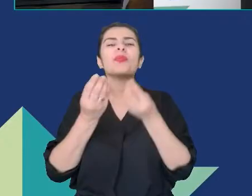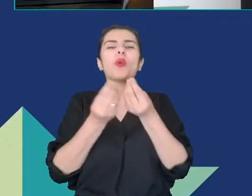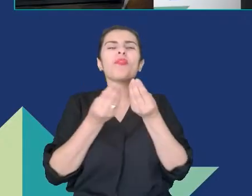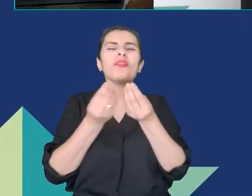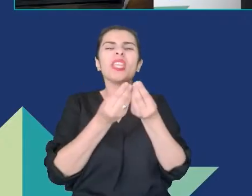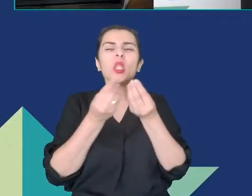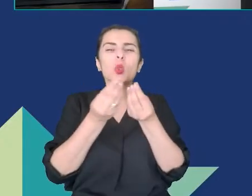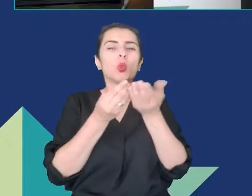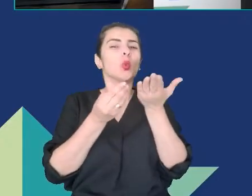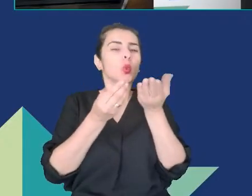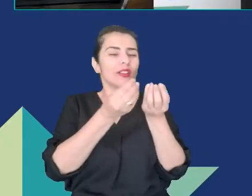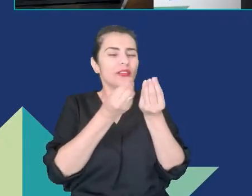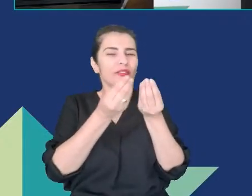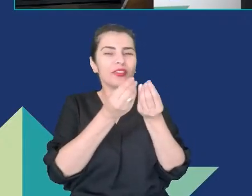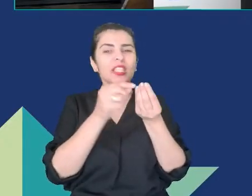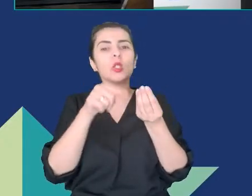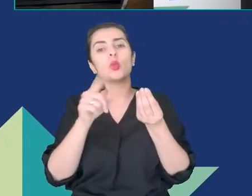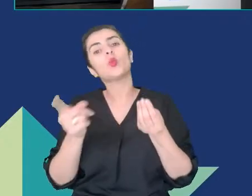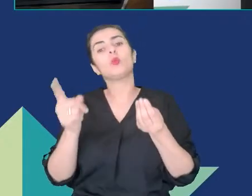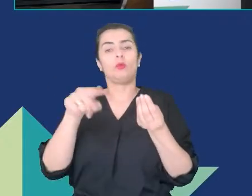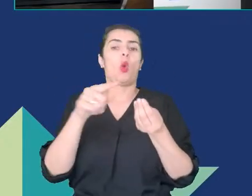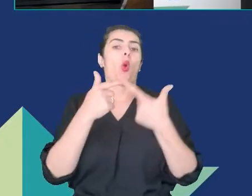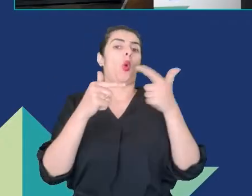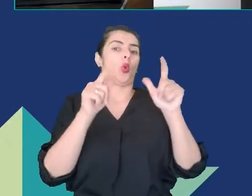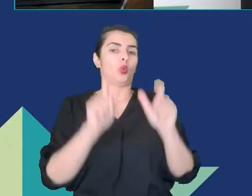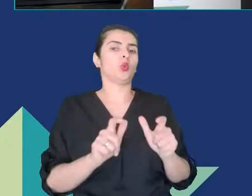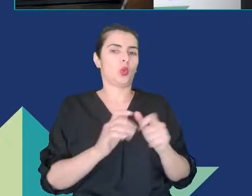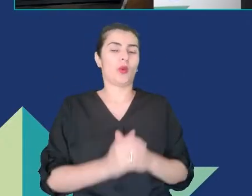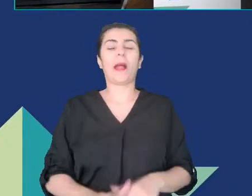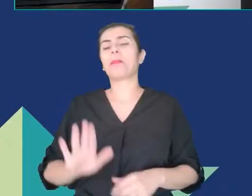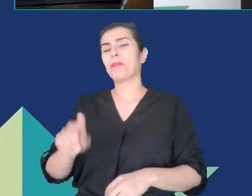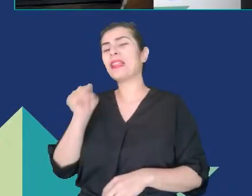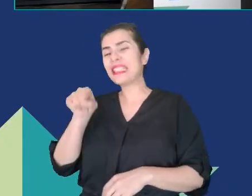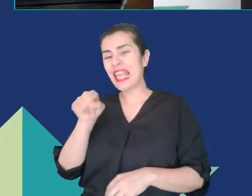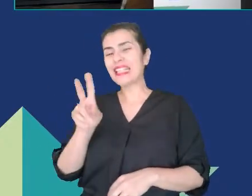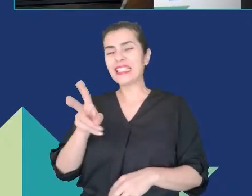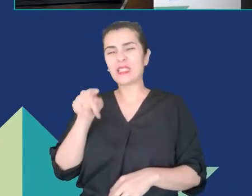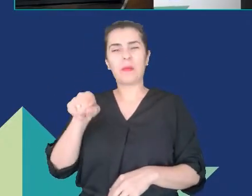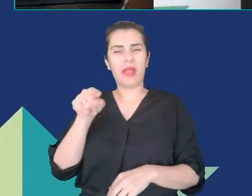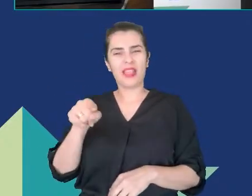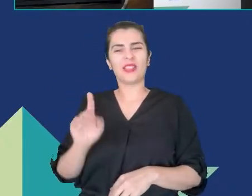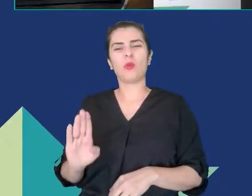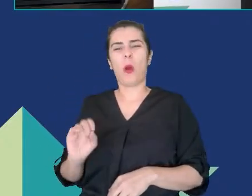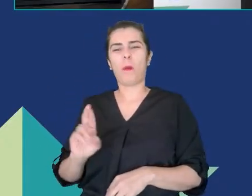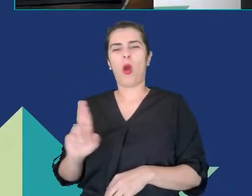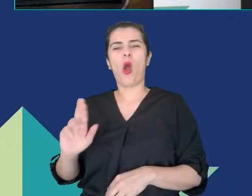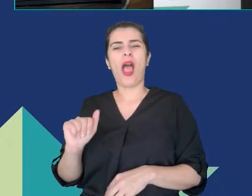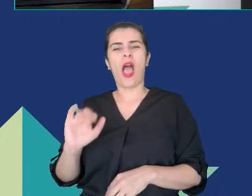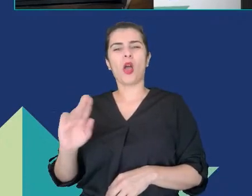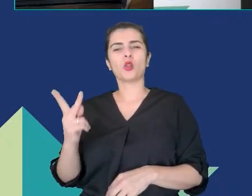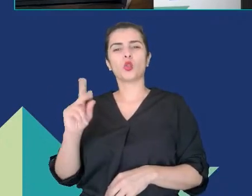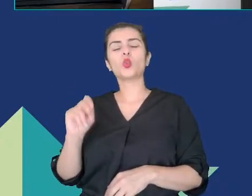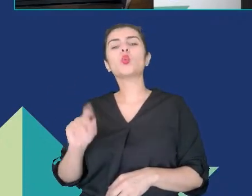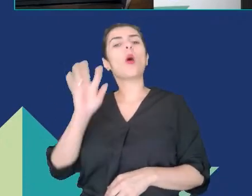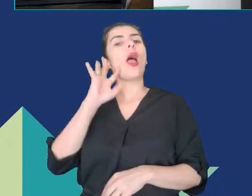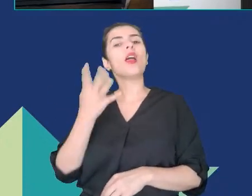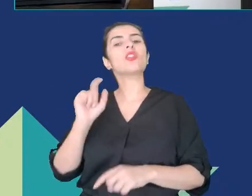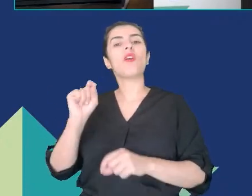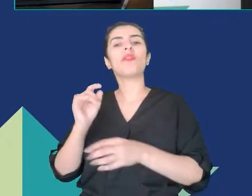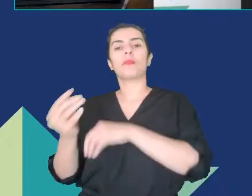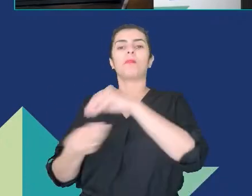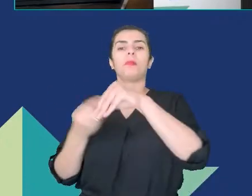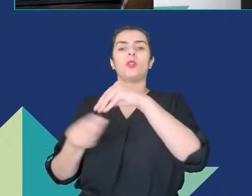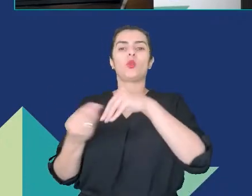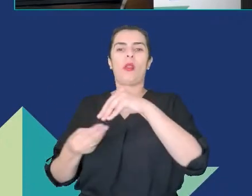uma estrutura existente, né? Mas, nesse caso dessa operação, a gente escolheu por poupar uma estrutura existente,